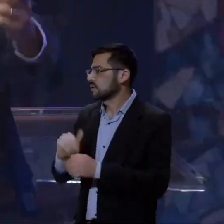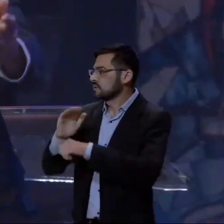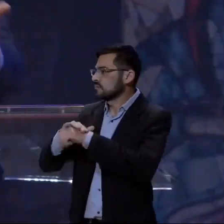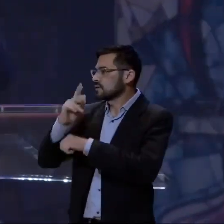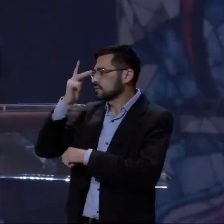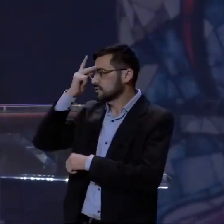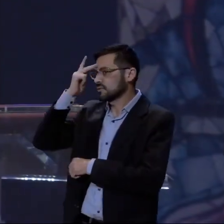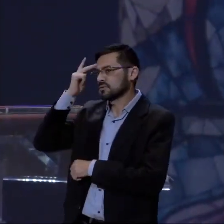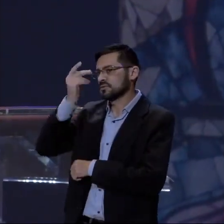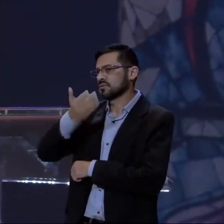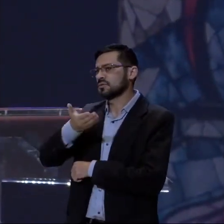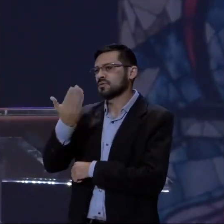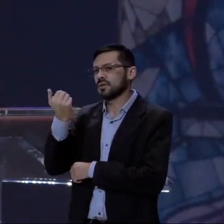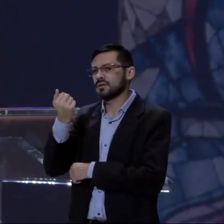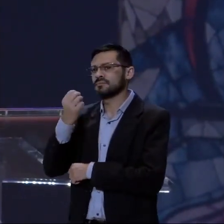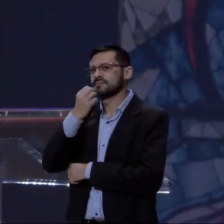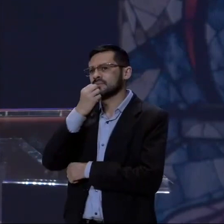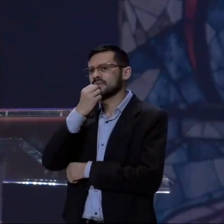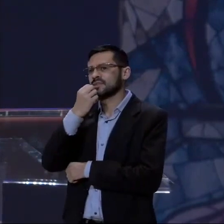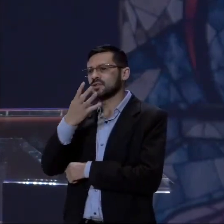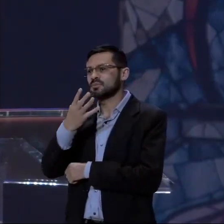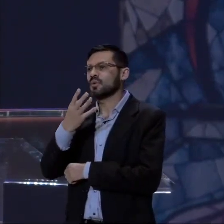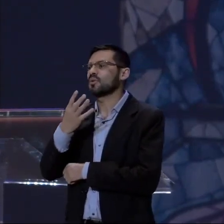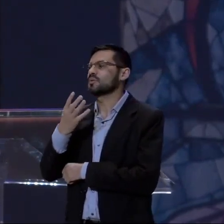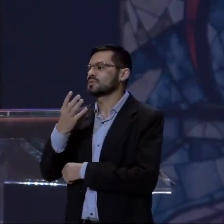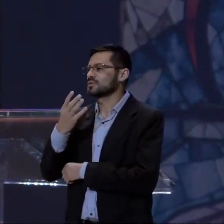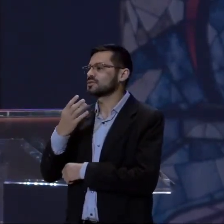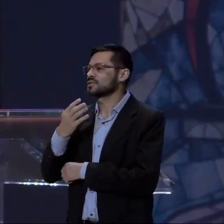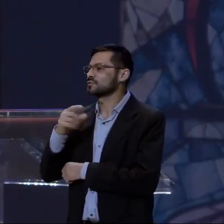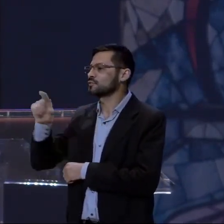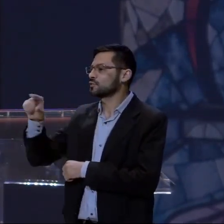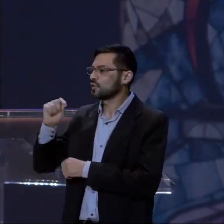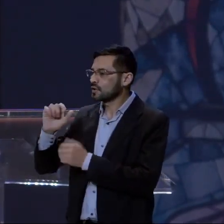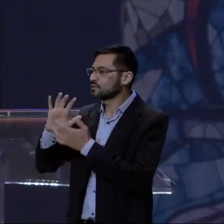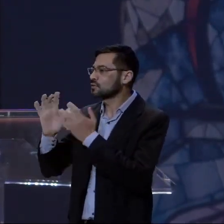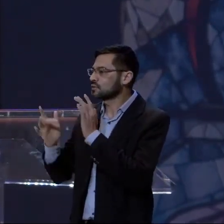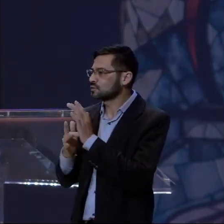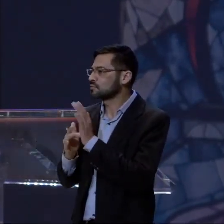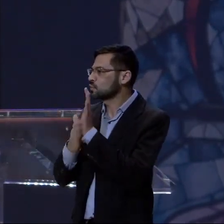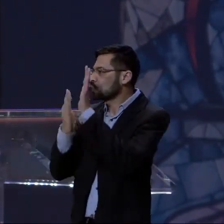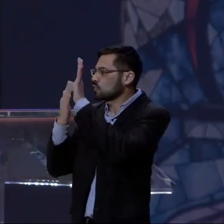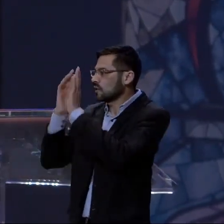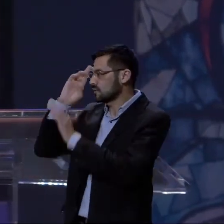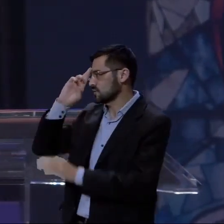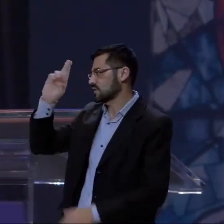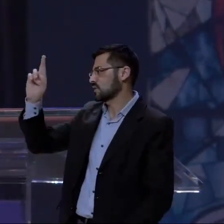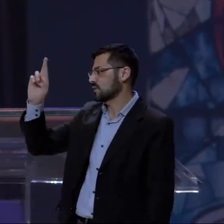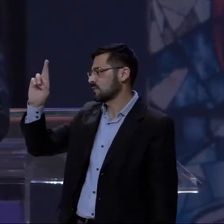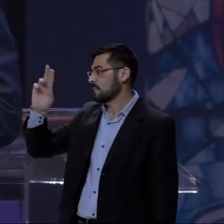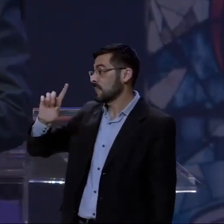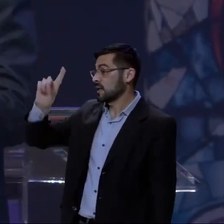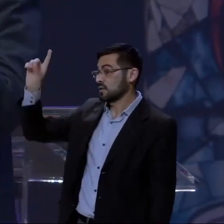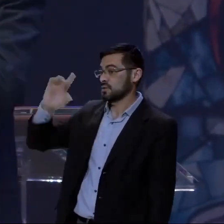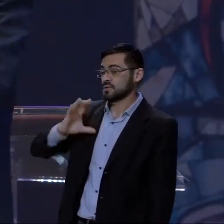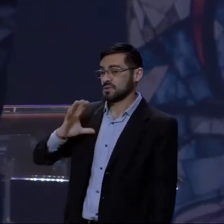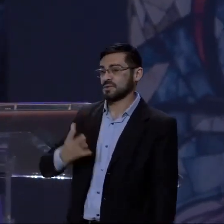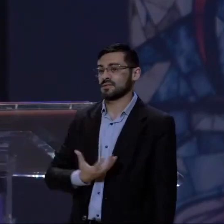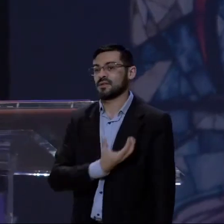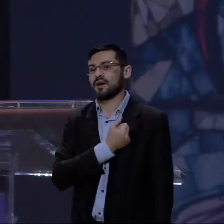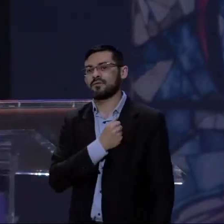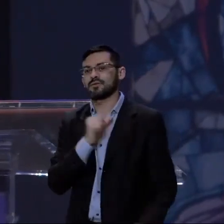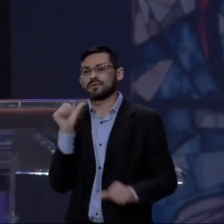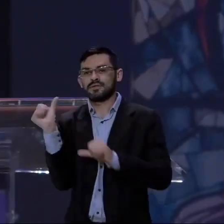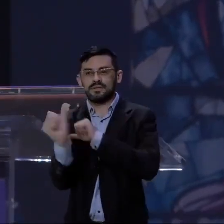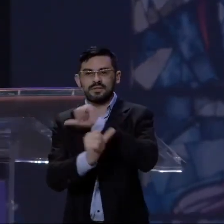gente, isso, pode chegar. Que bom que vocês também estão tomando uma decisão por Jesus. Louvado seja o Senhor, é o Deus que salva, é o Deus que muda